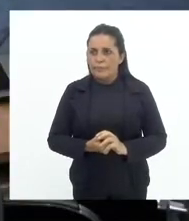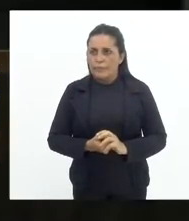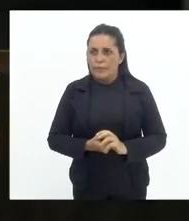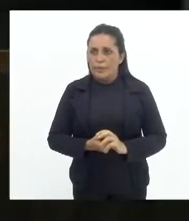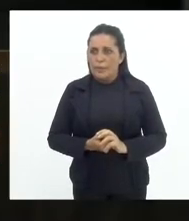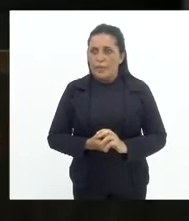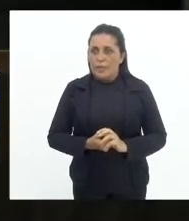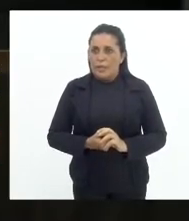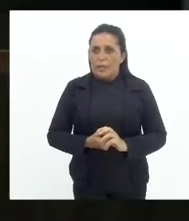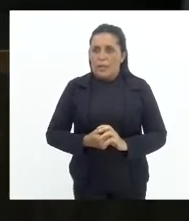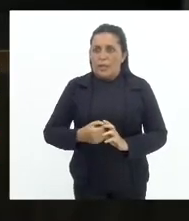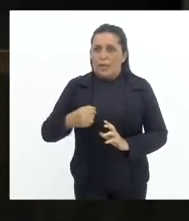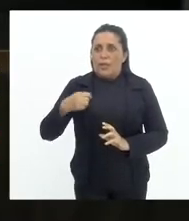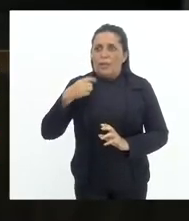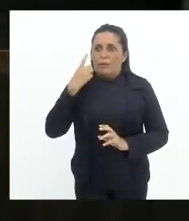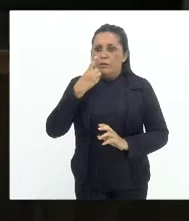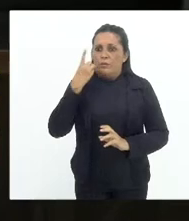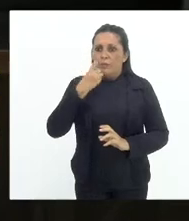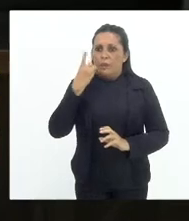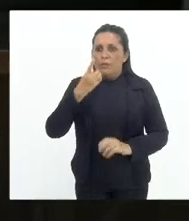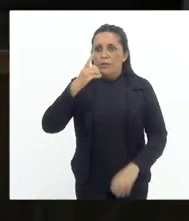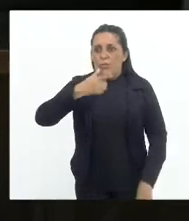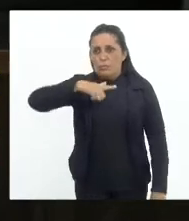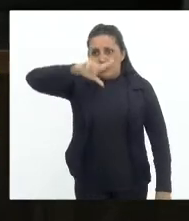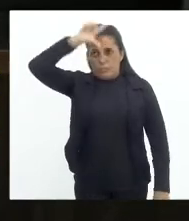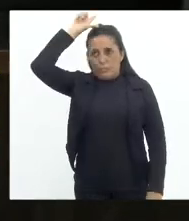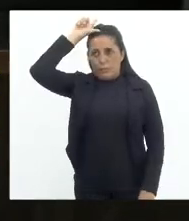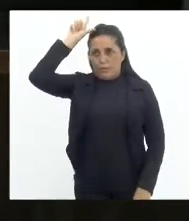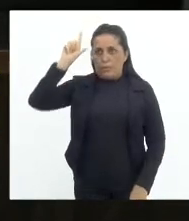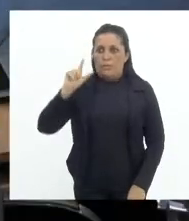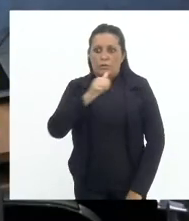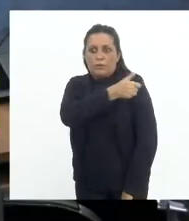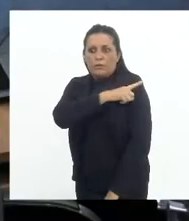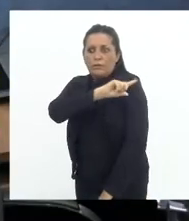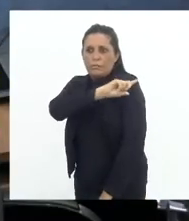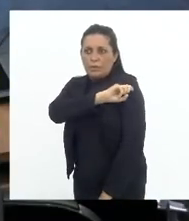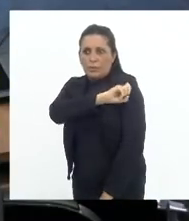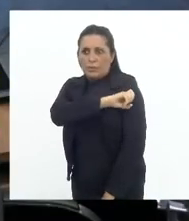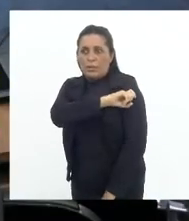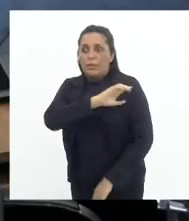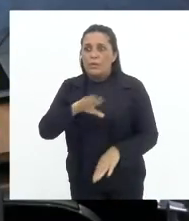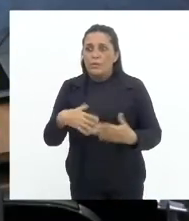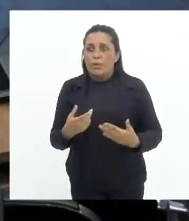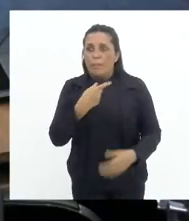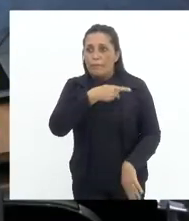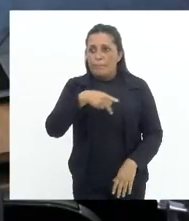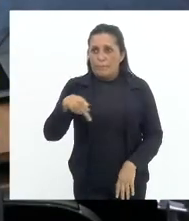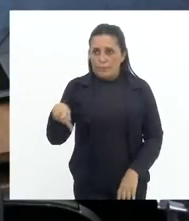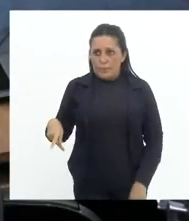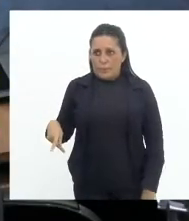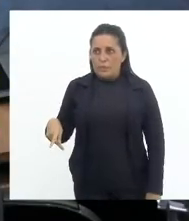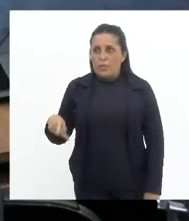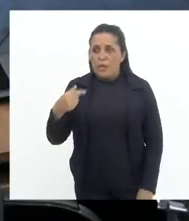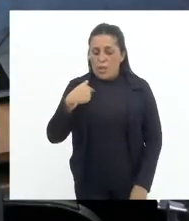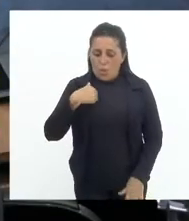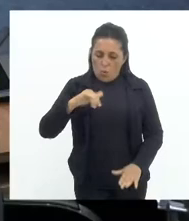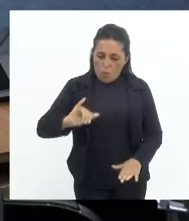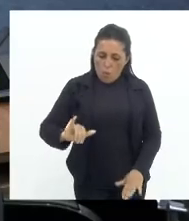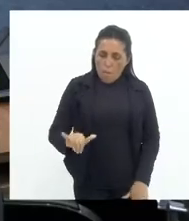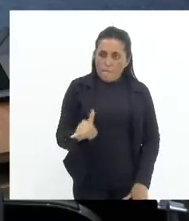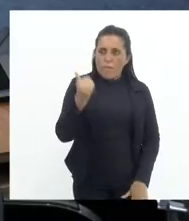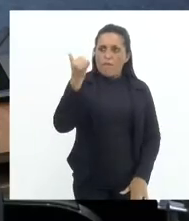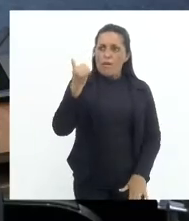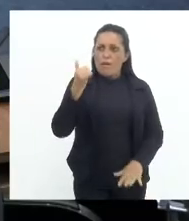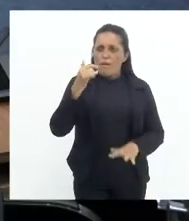Ah tá da questão de ordem do deputado Luiz Paulo deputada enfermeira gente eu eu aprovei